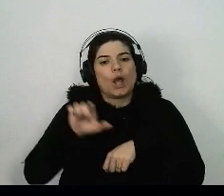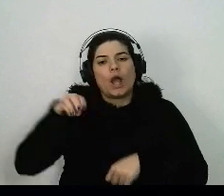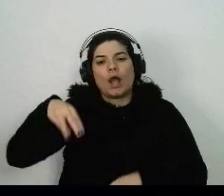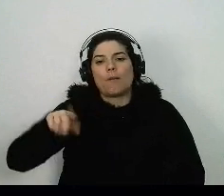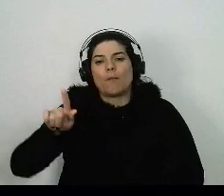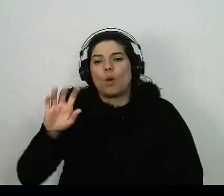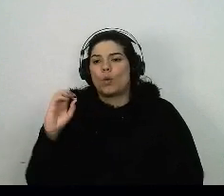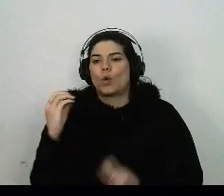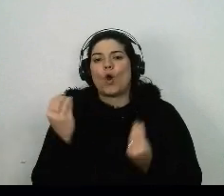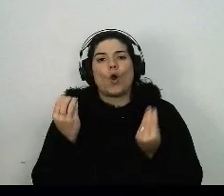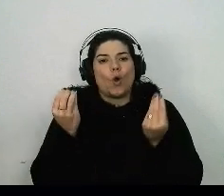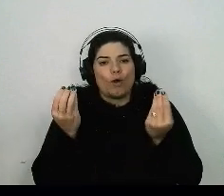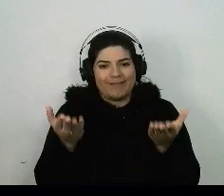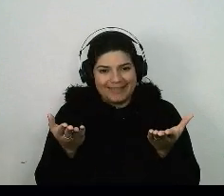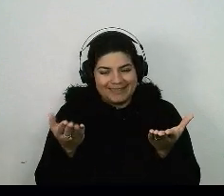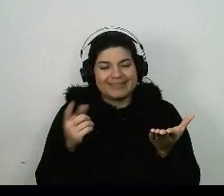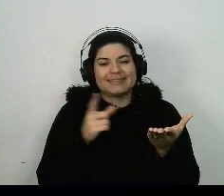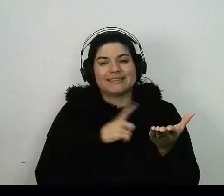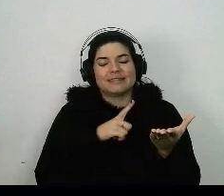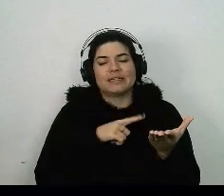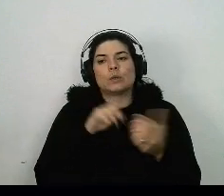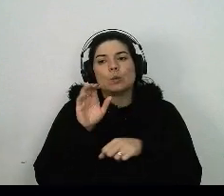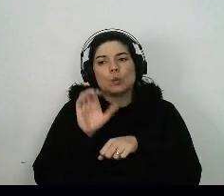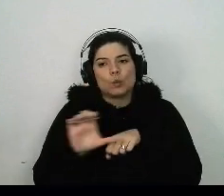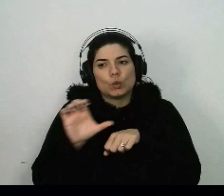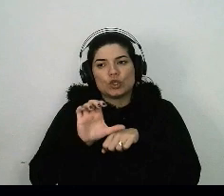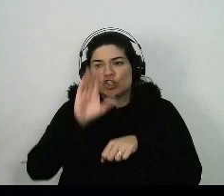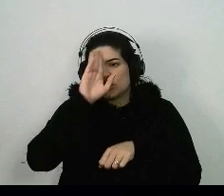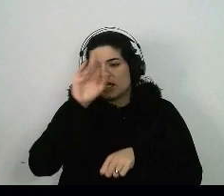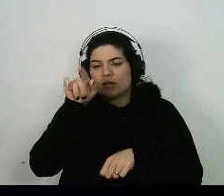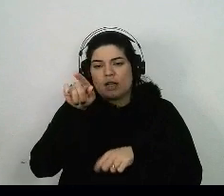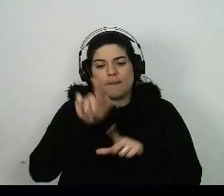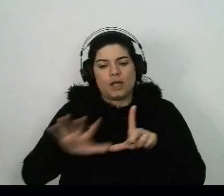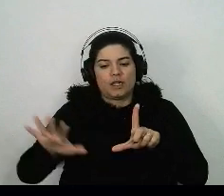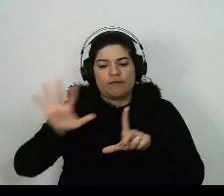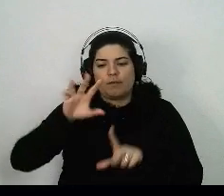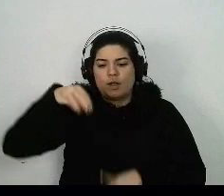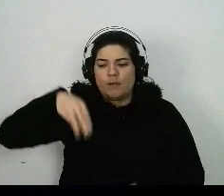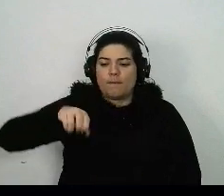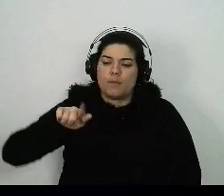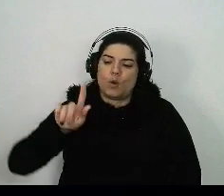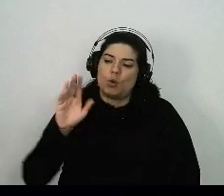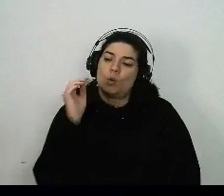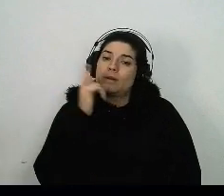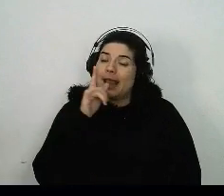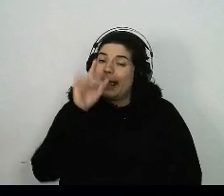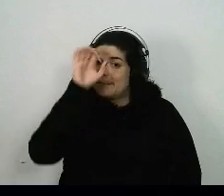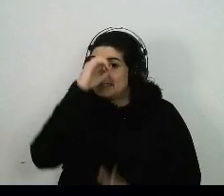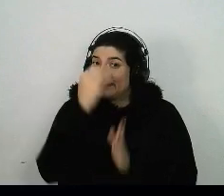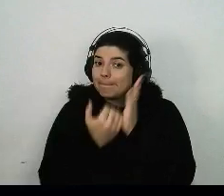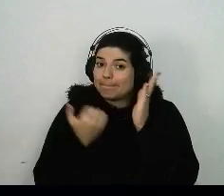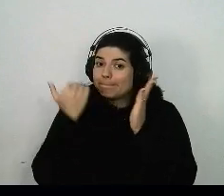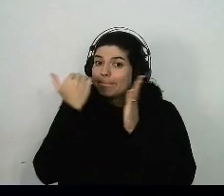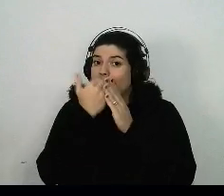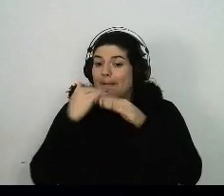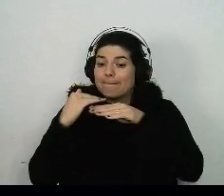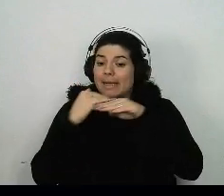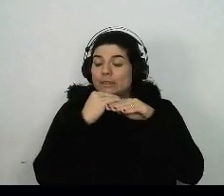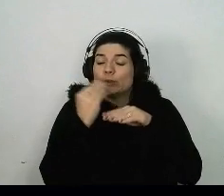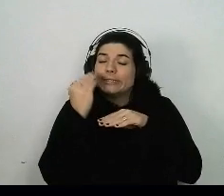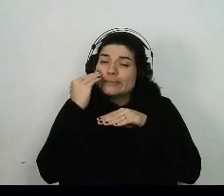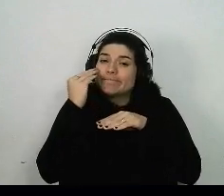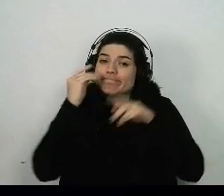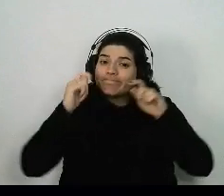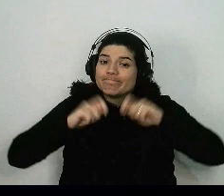a gente fez o curso de modelagem lá na MongoDB para que a gente conseguisse aprender um pouco mais sobre esses padrões e fazer bastante teste,